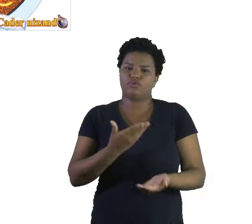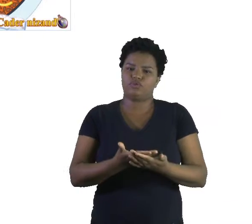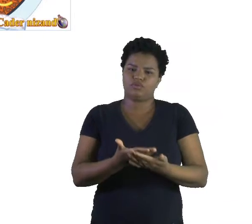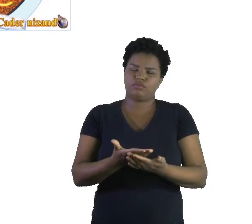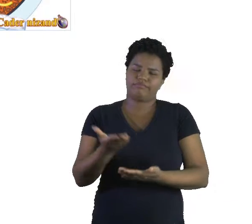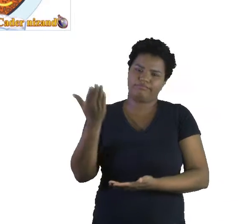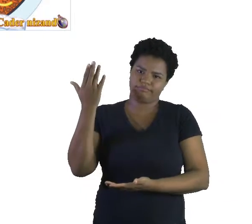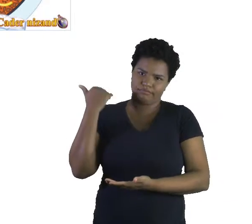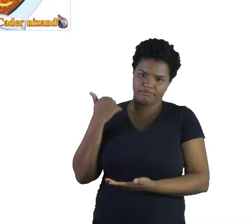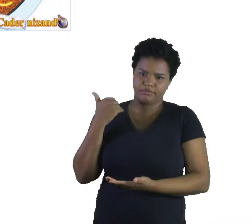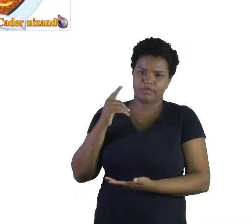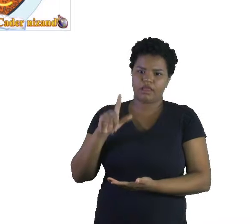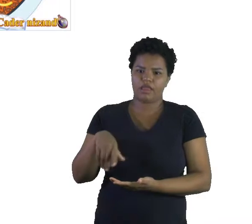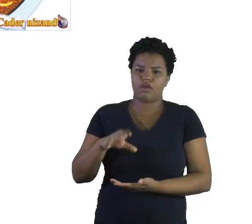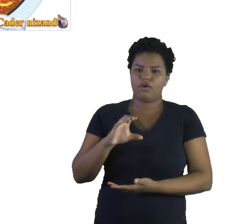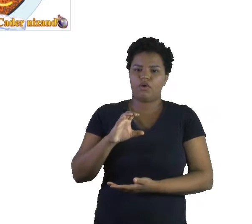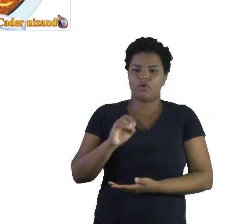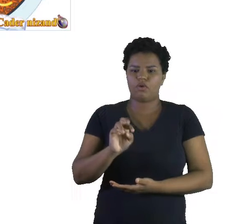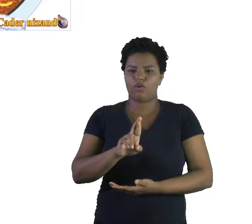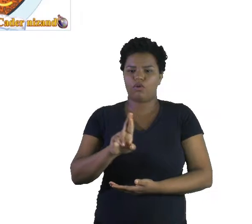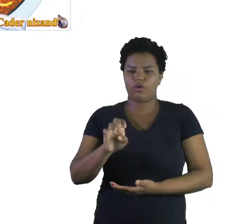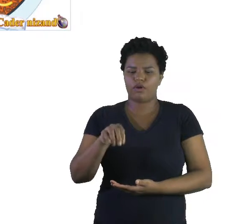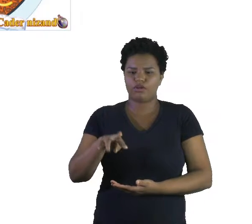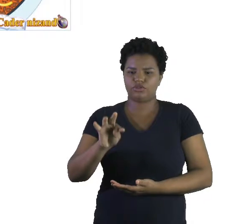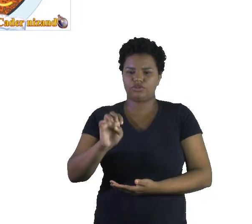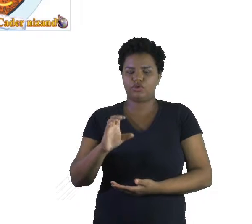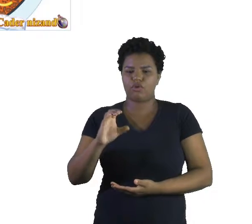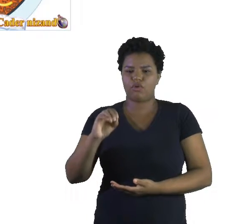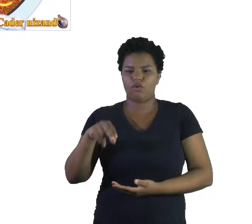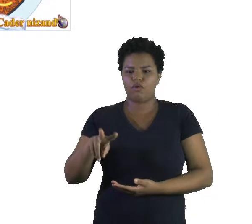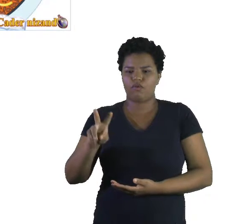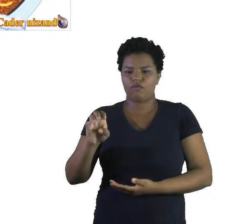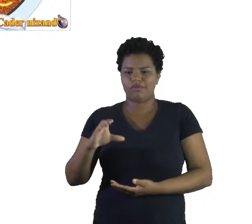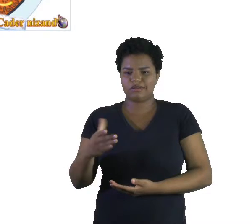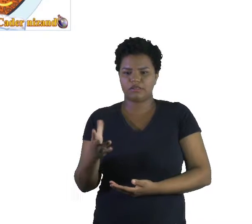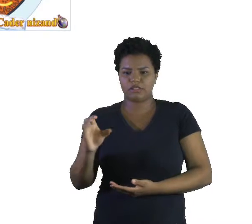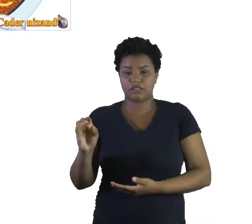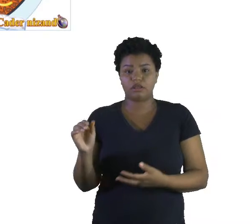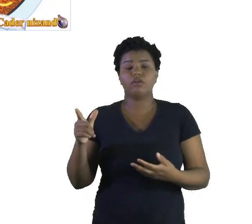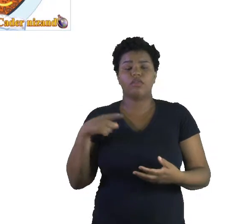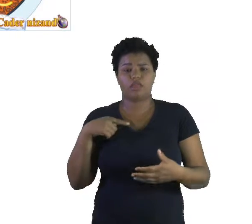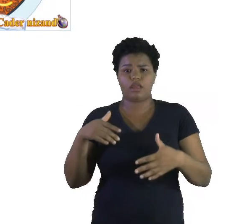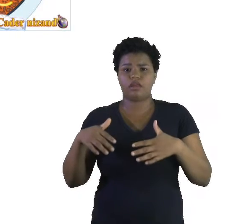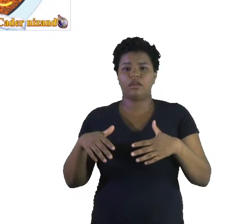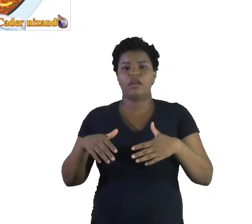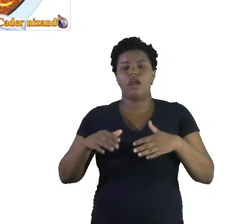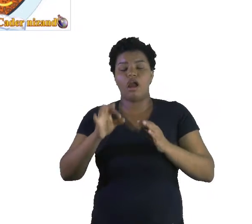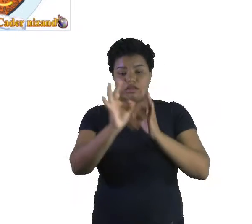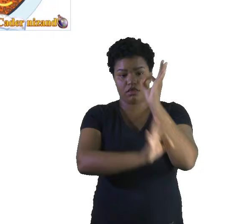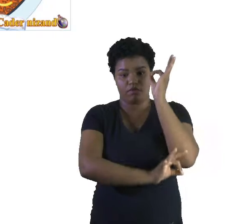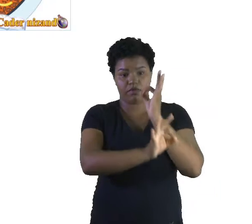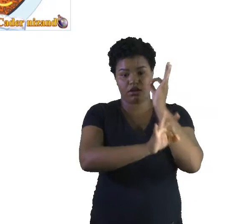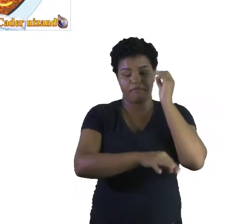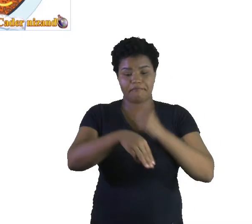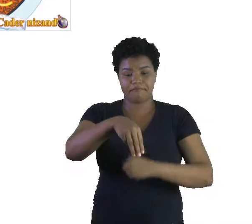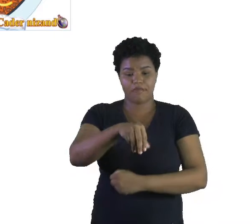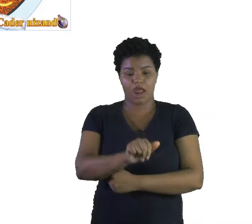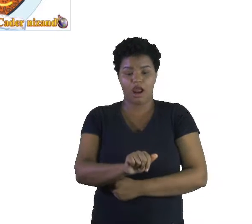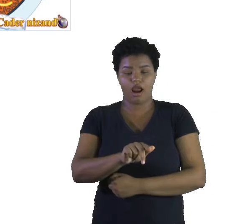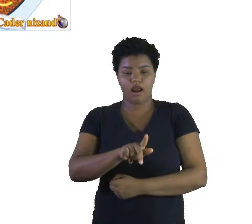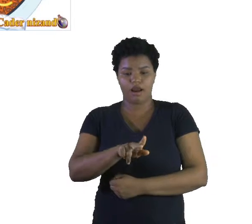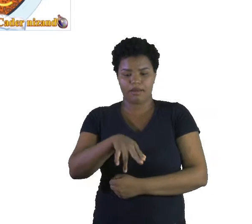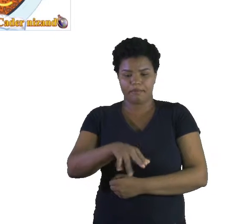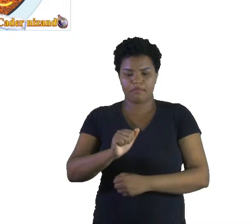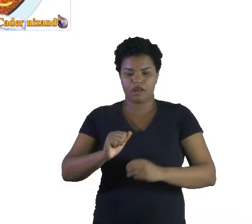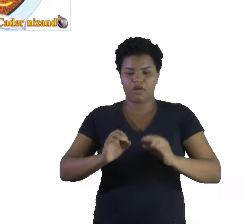que chama correntes de convecção. Então, existe uma diferença entre a temperatura do magma, o que está mais acima e o que